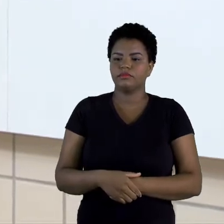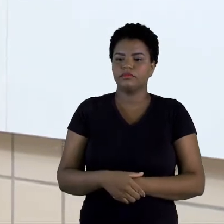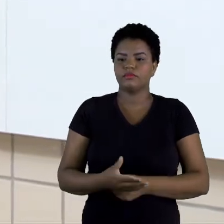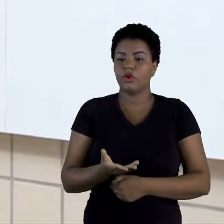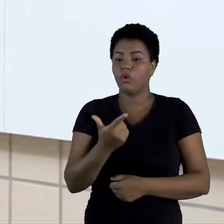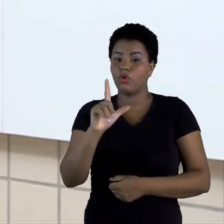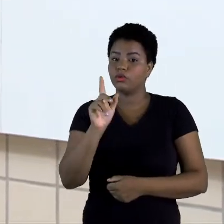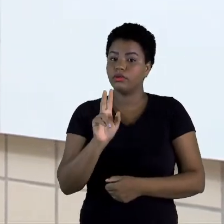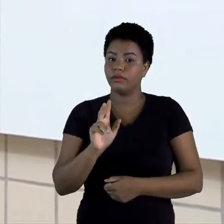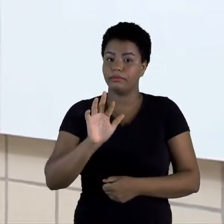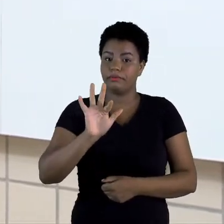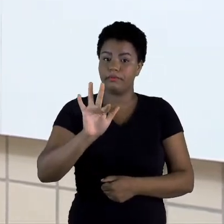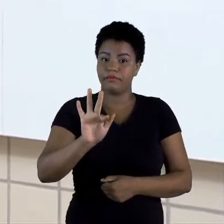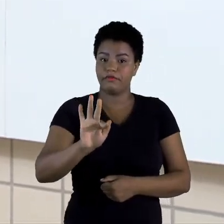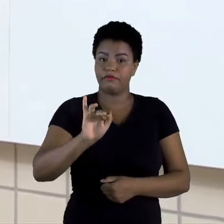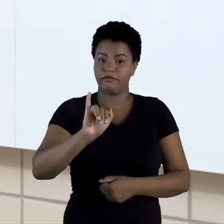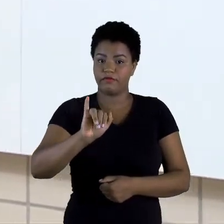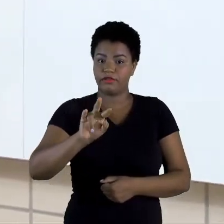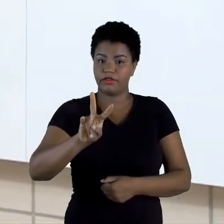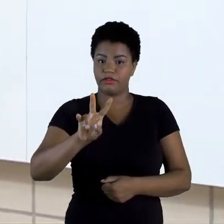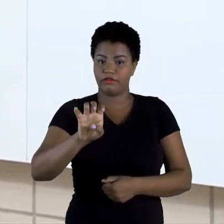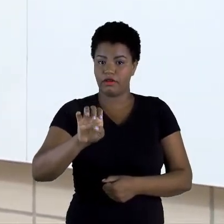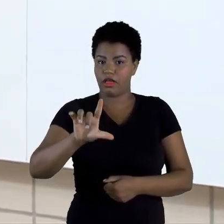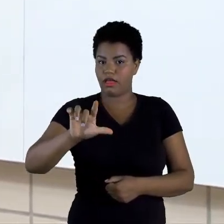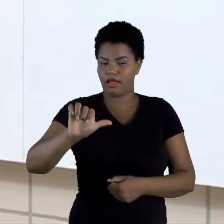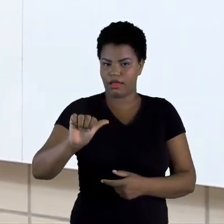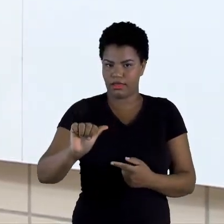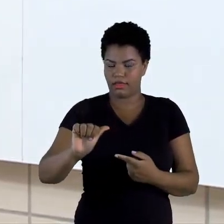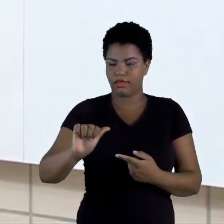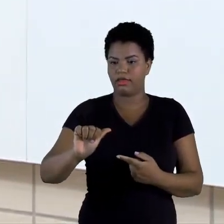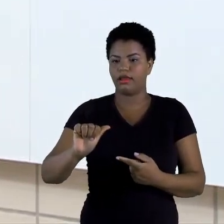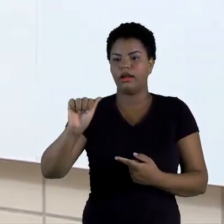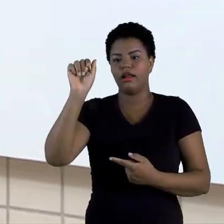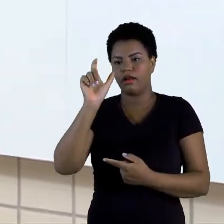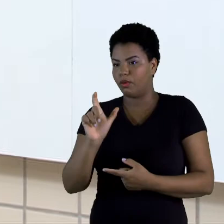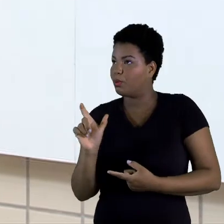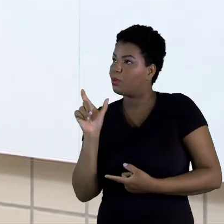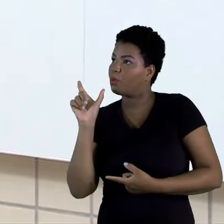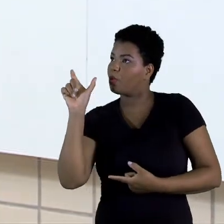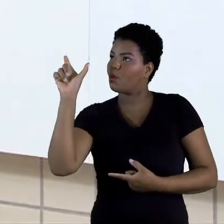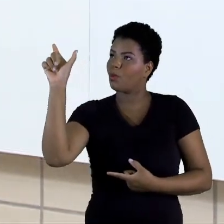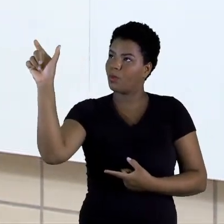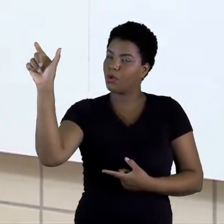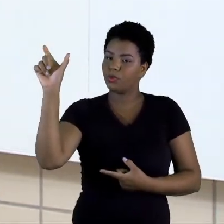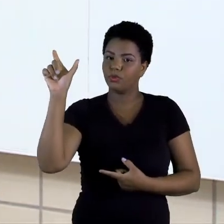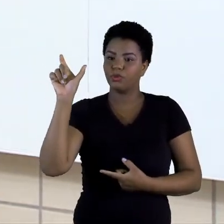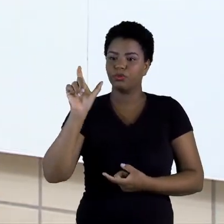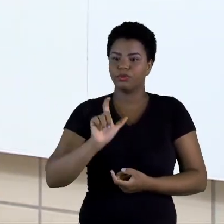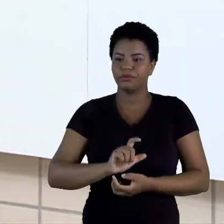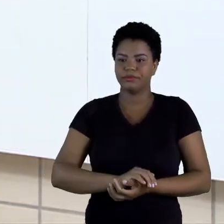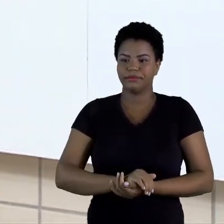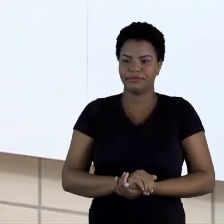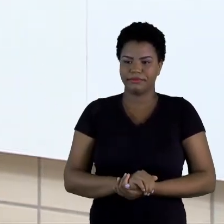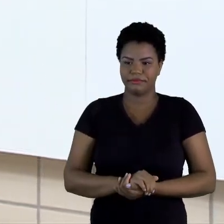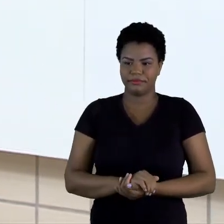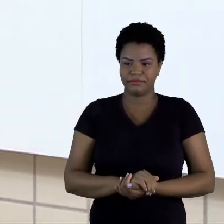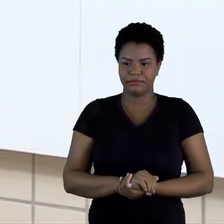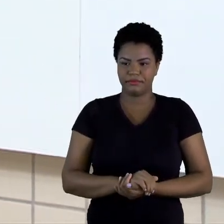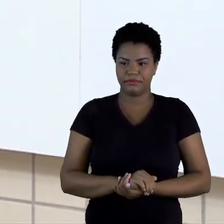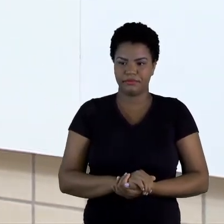comigo. Fivela, certo? Nós vamos colocar a palavra fivela também logo aqui